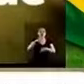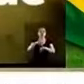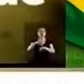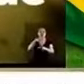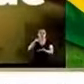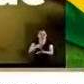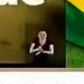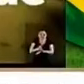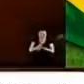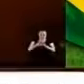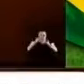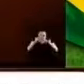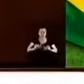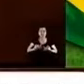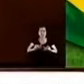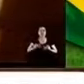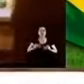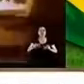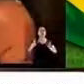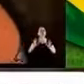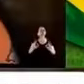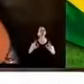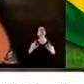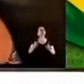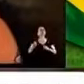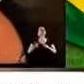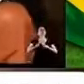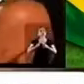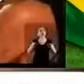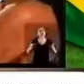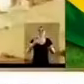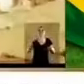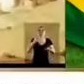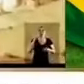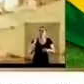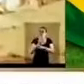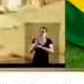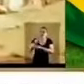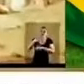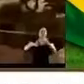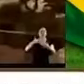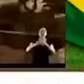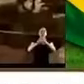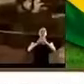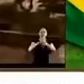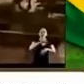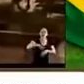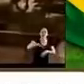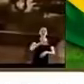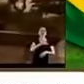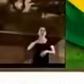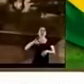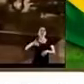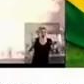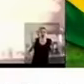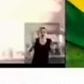dignidade e a honestidade e que pode oferecer mais emprego, mais educação e mais saúde para todo